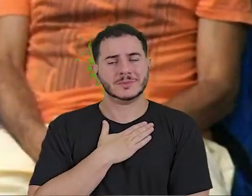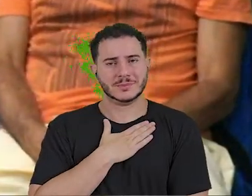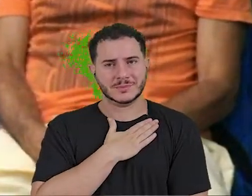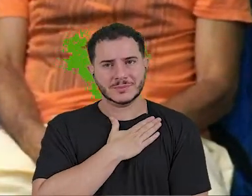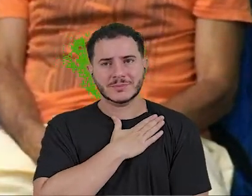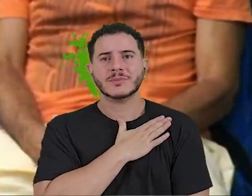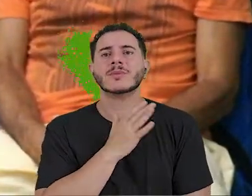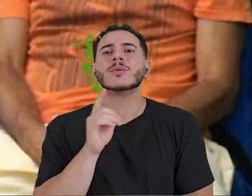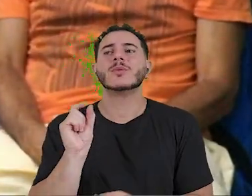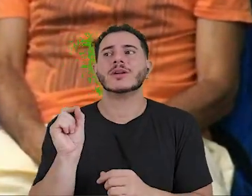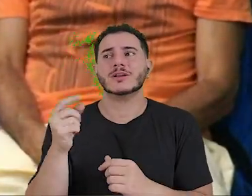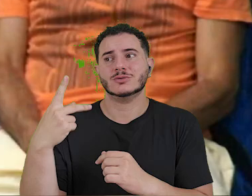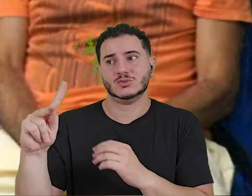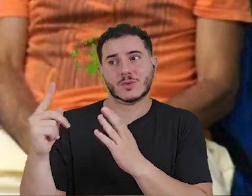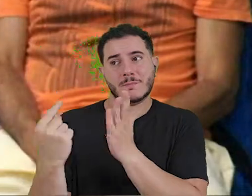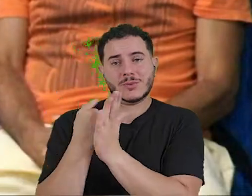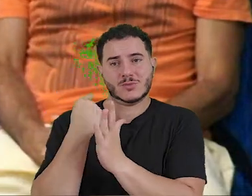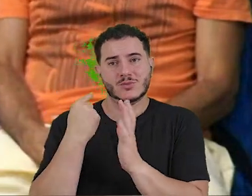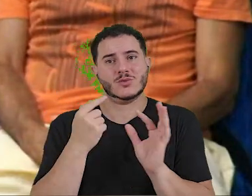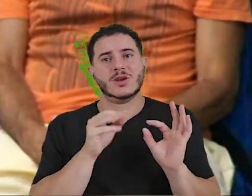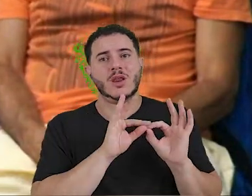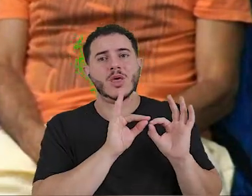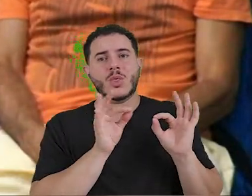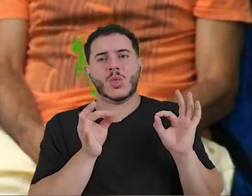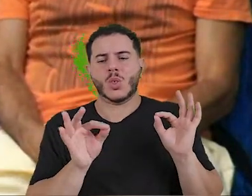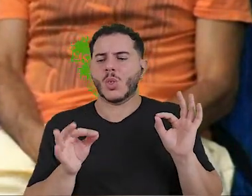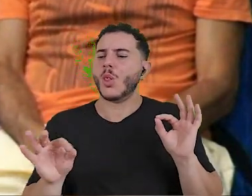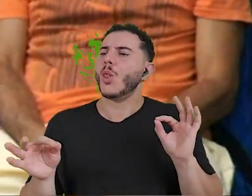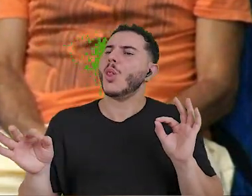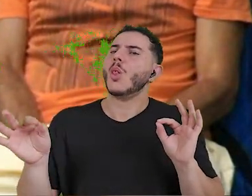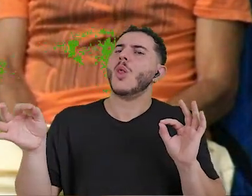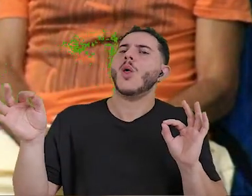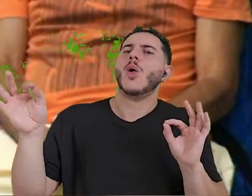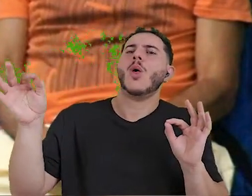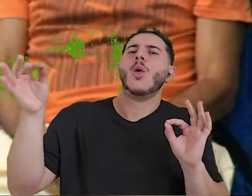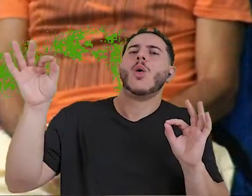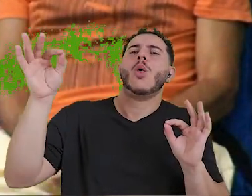uma pergunta, esticou. Ela saiu daqui e foi até